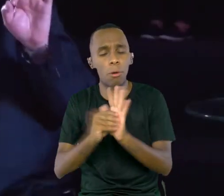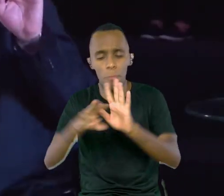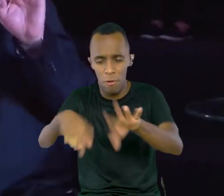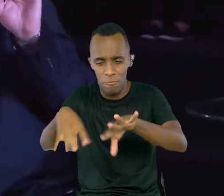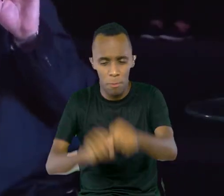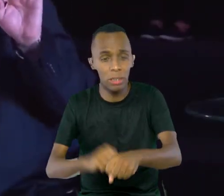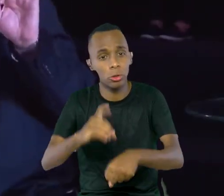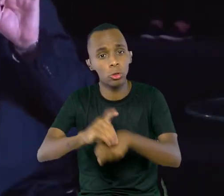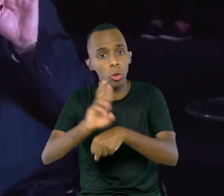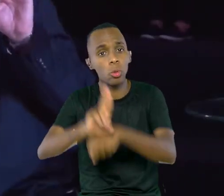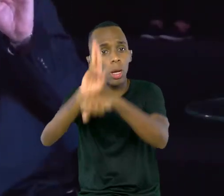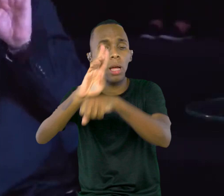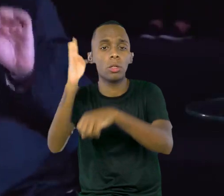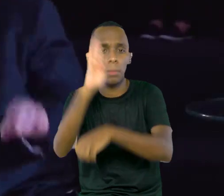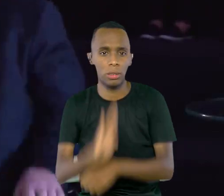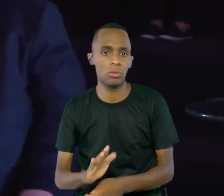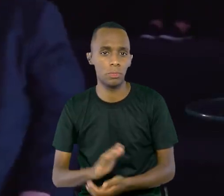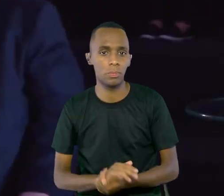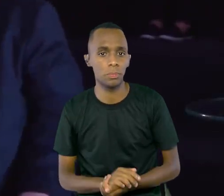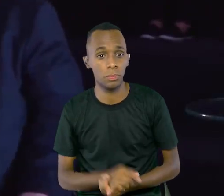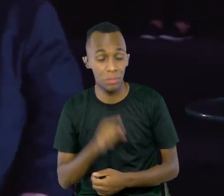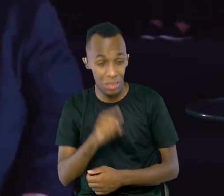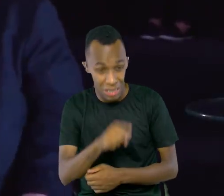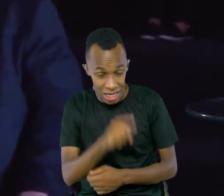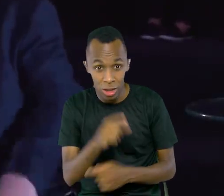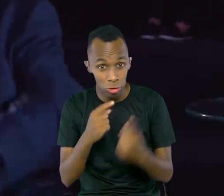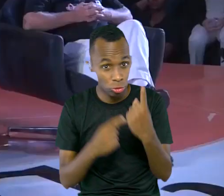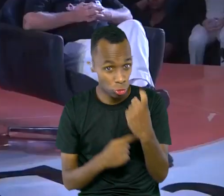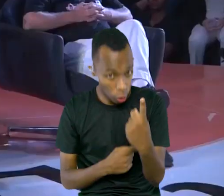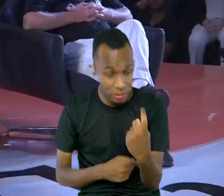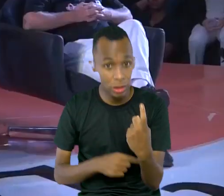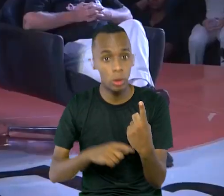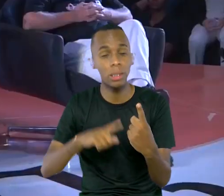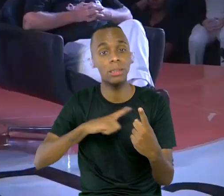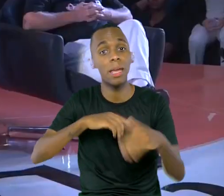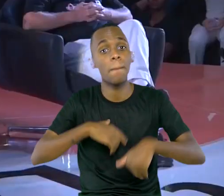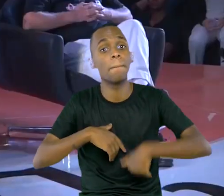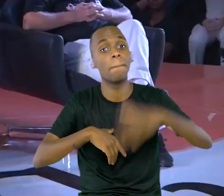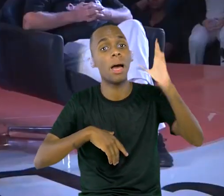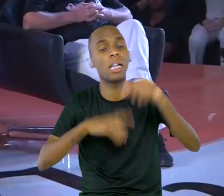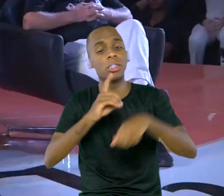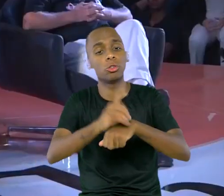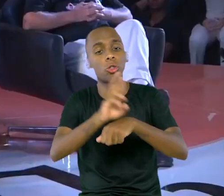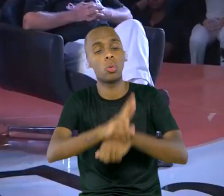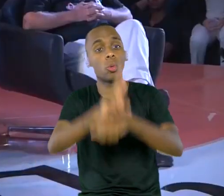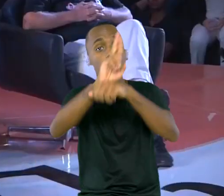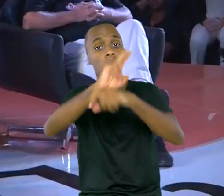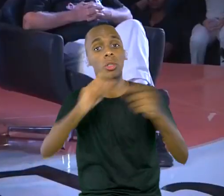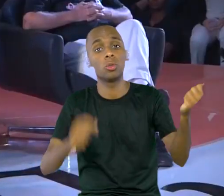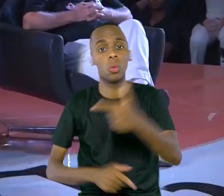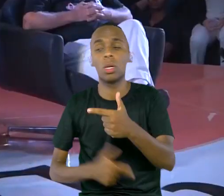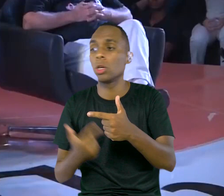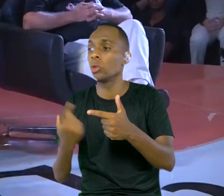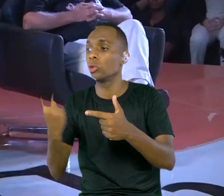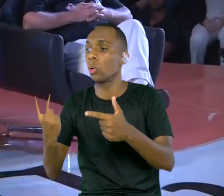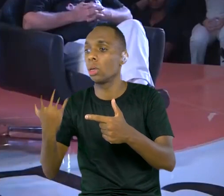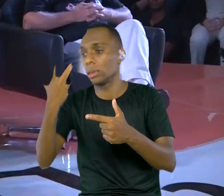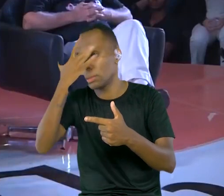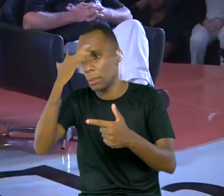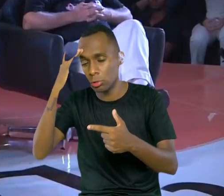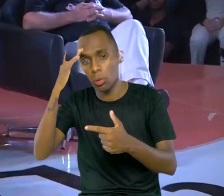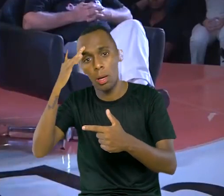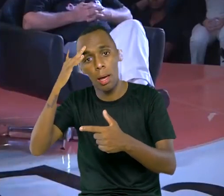de títulos de doutorado da história desse país. Aliás, ele sozinho tem mais títulos de doutorado que os